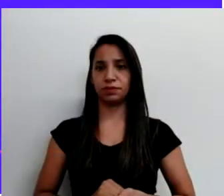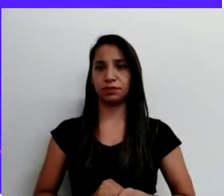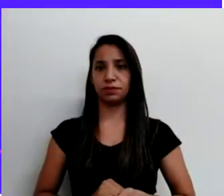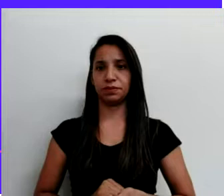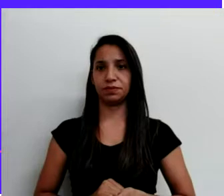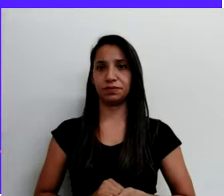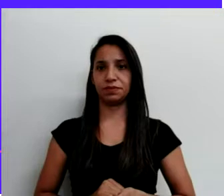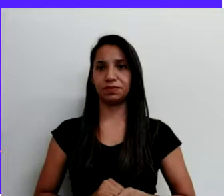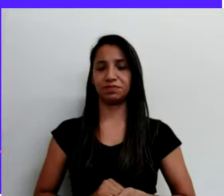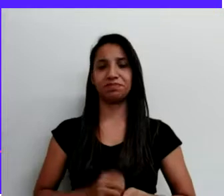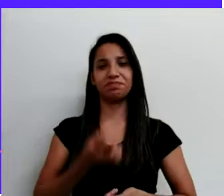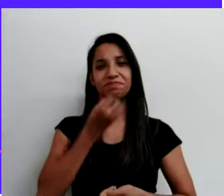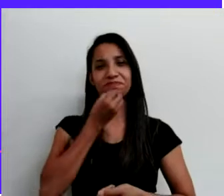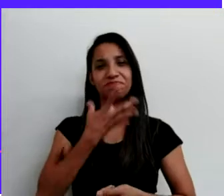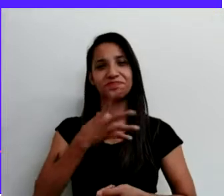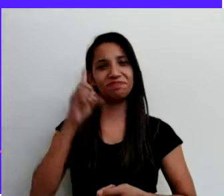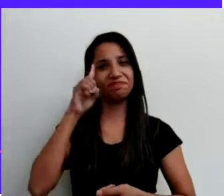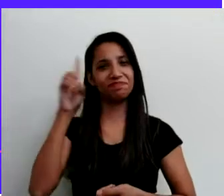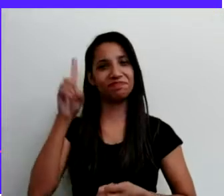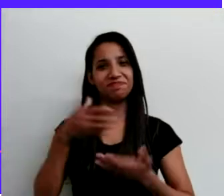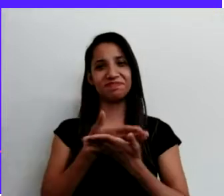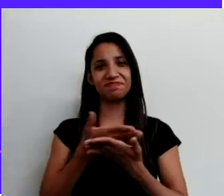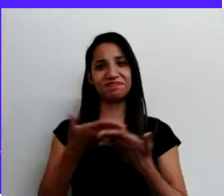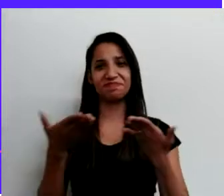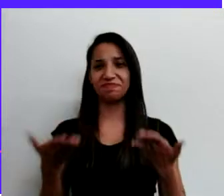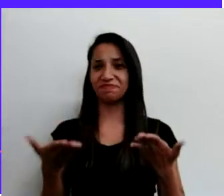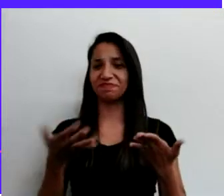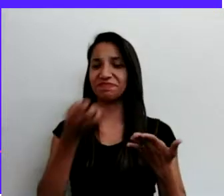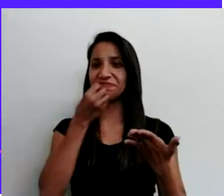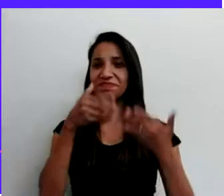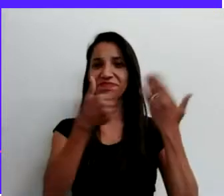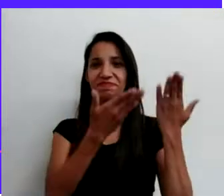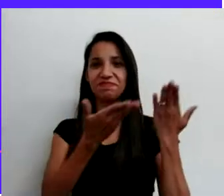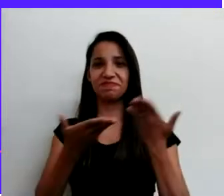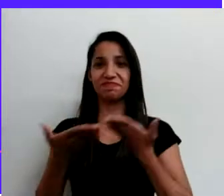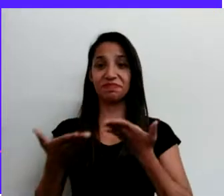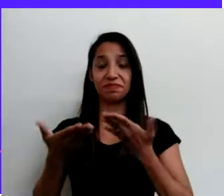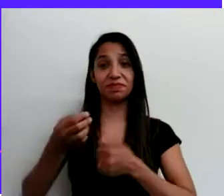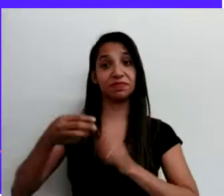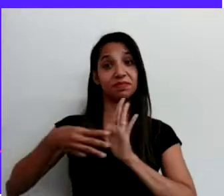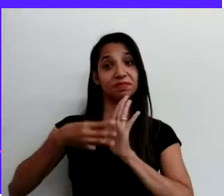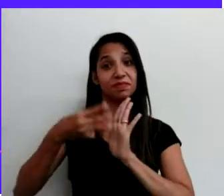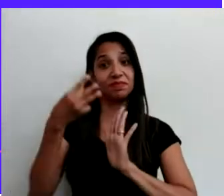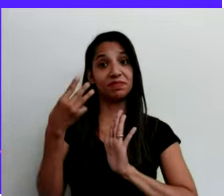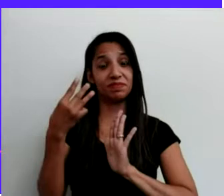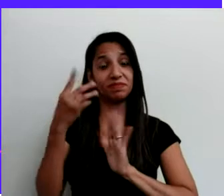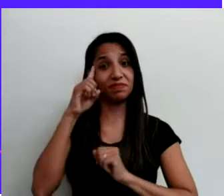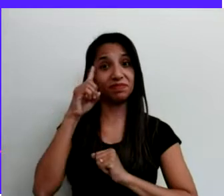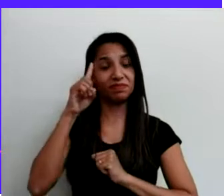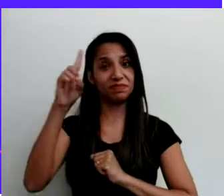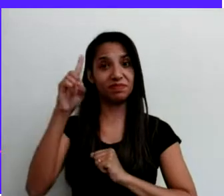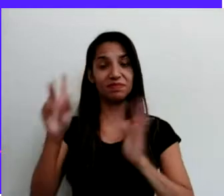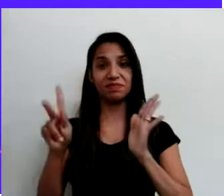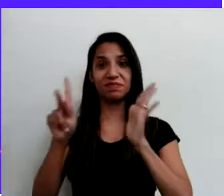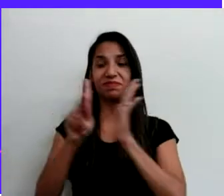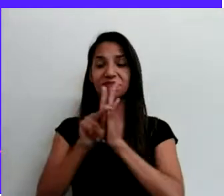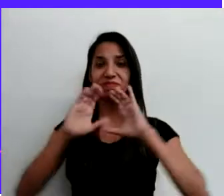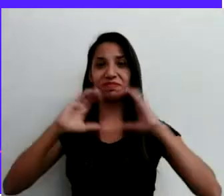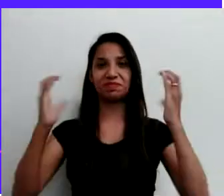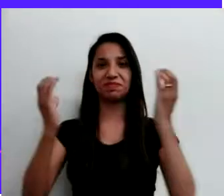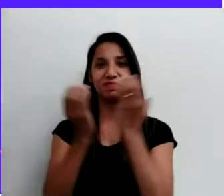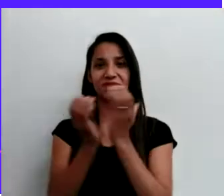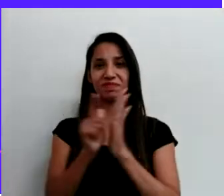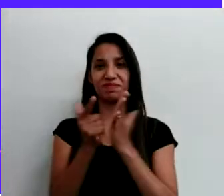Bom dia a todos, bem-vindos a esse terceiro dia do 5º Congresso Internacional de Jornalismo de Educação,